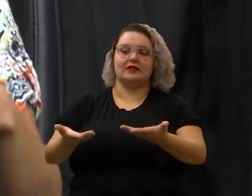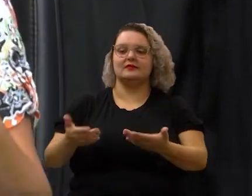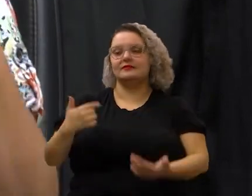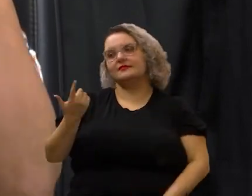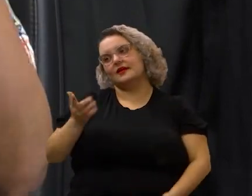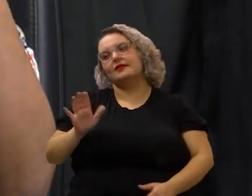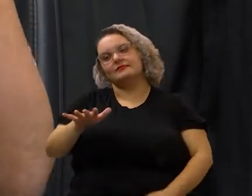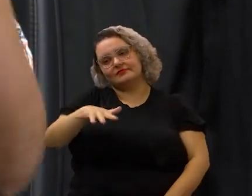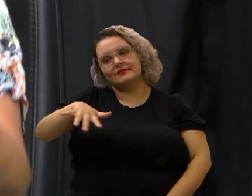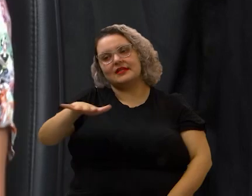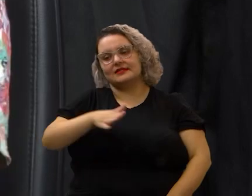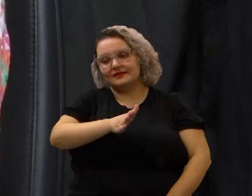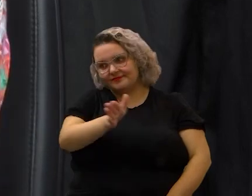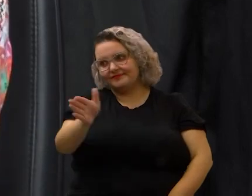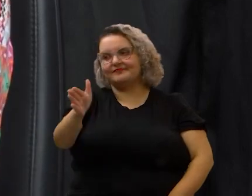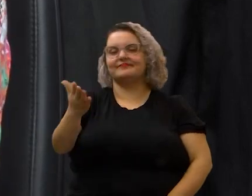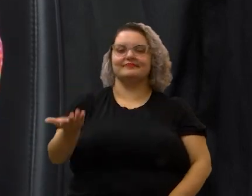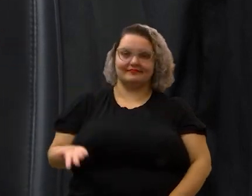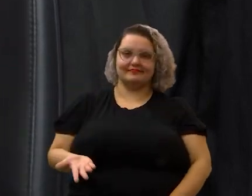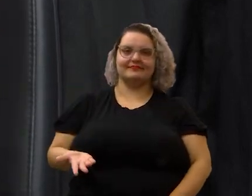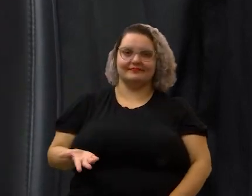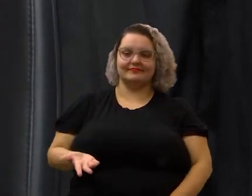questão. Então eu acabei indo para